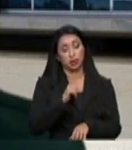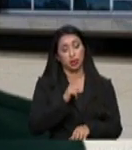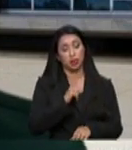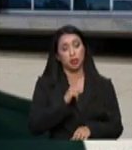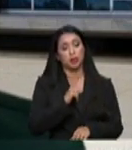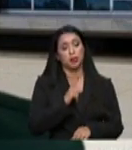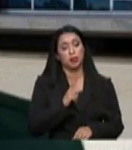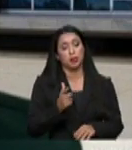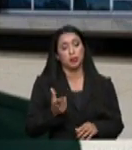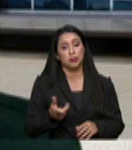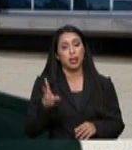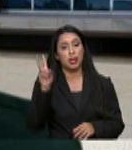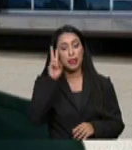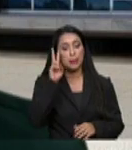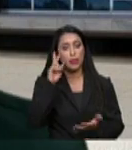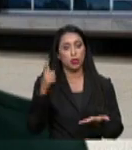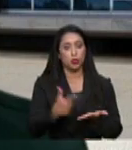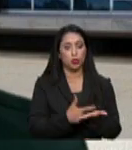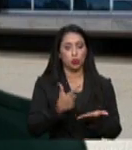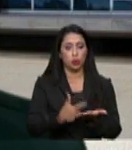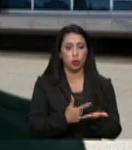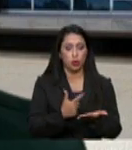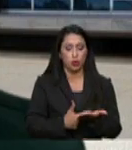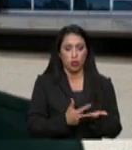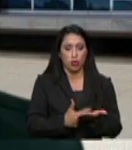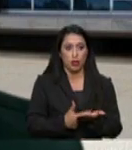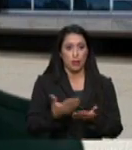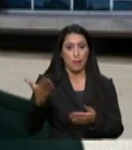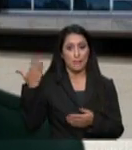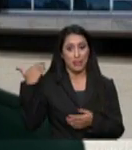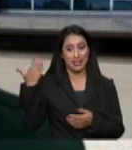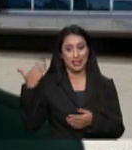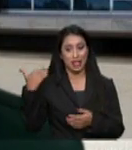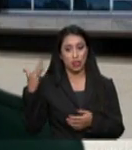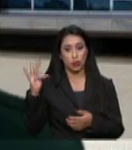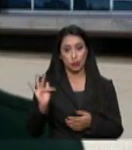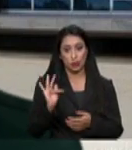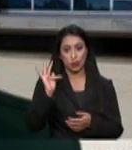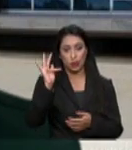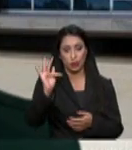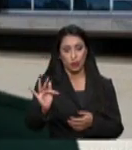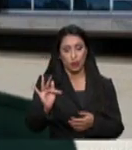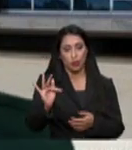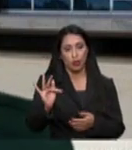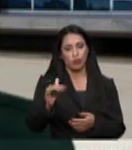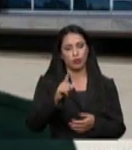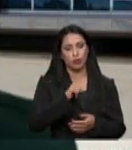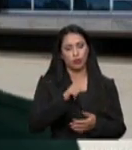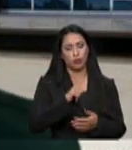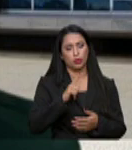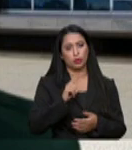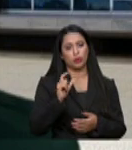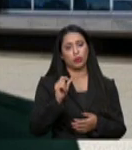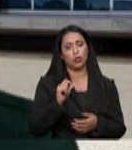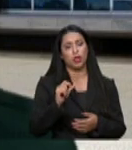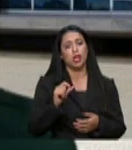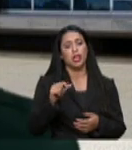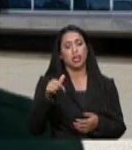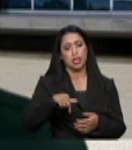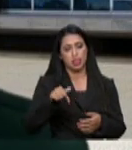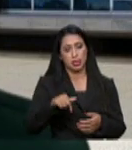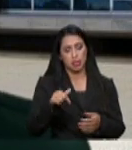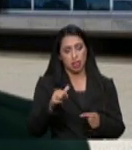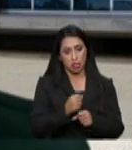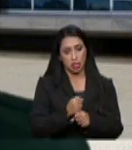branco o livro passado eo futuro entre o passado eo futuro de análise cuja publicação esse ano completa